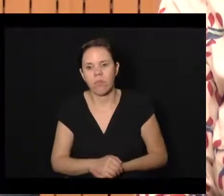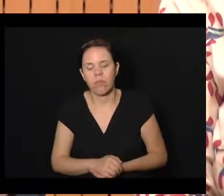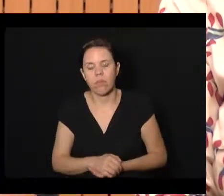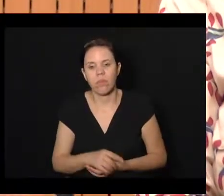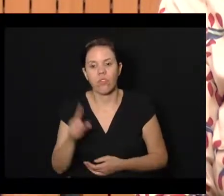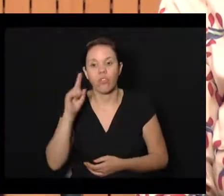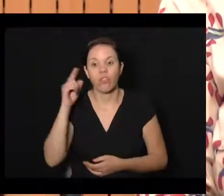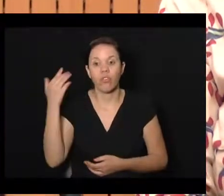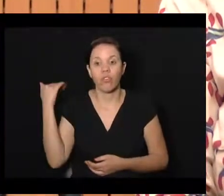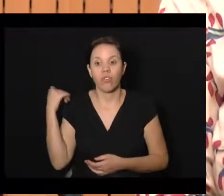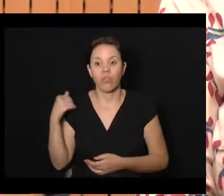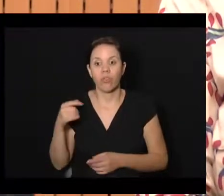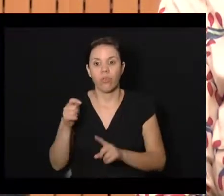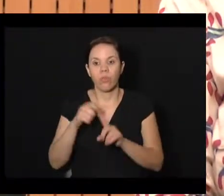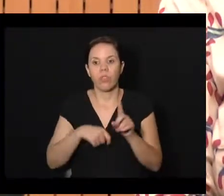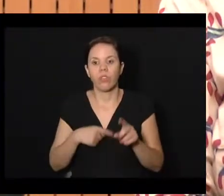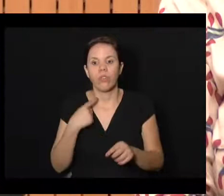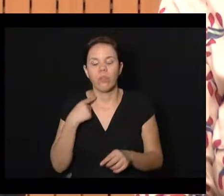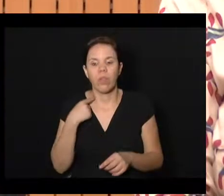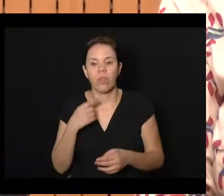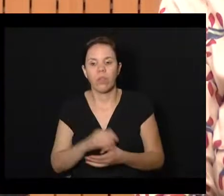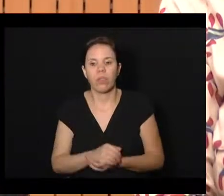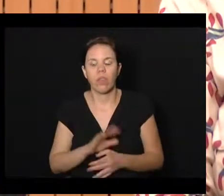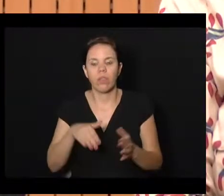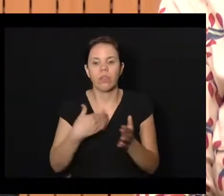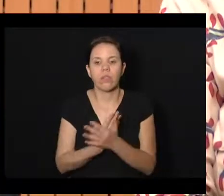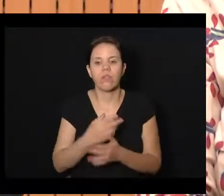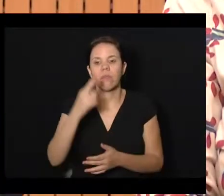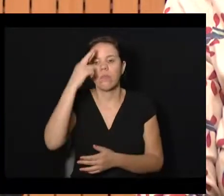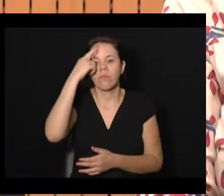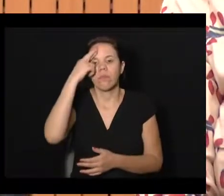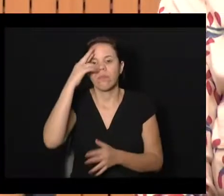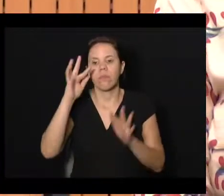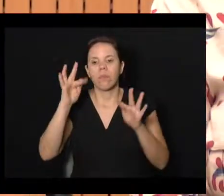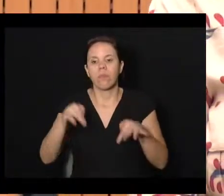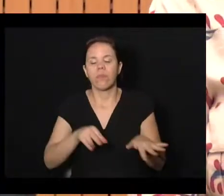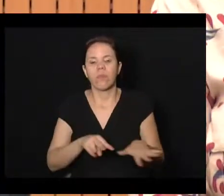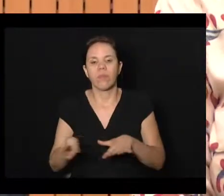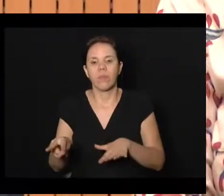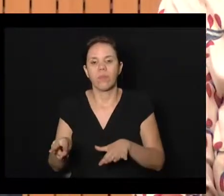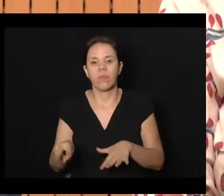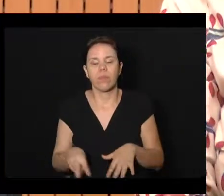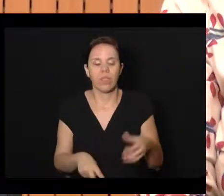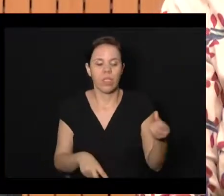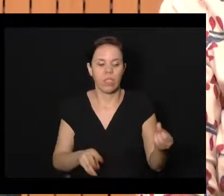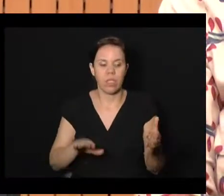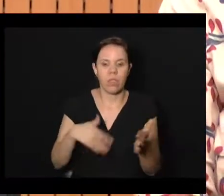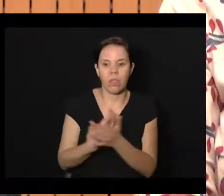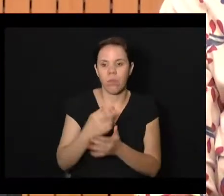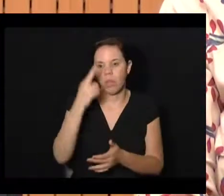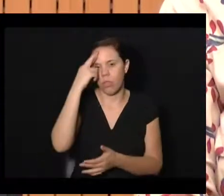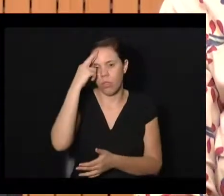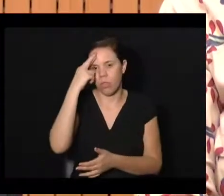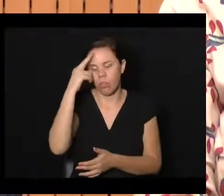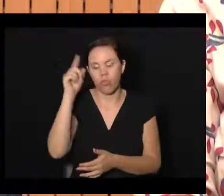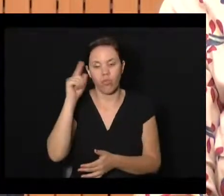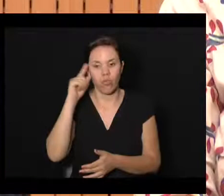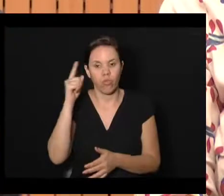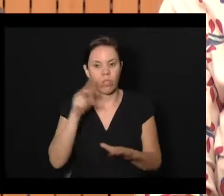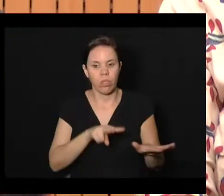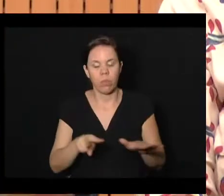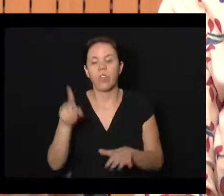das 8 da manhã até à meia noite e aos finais de semana das 18 até a meia noite todos os dias da semana inclusive feriados